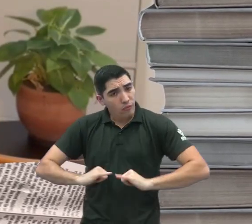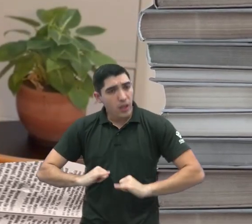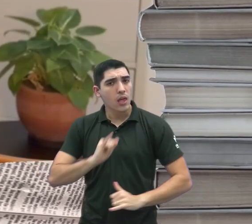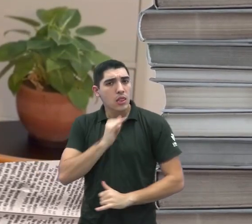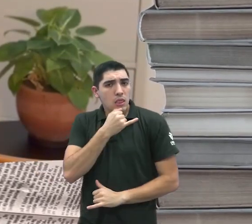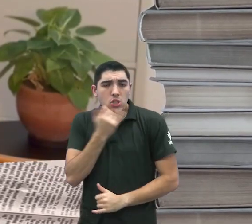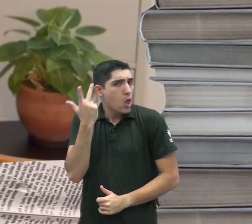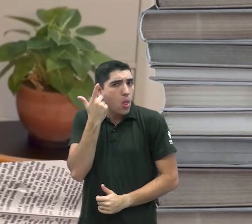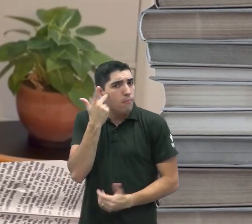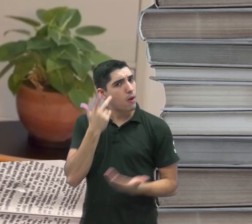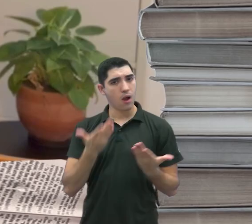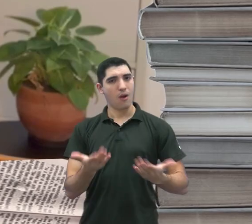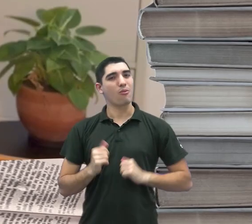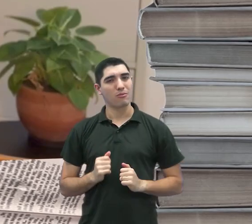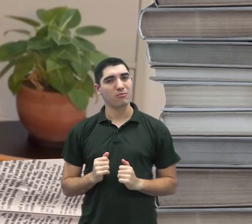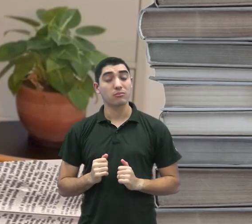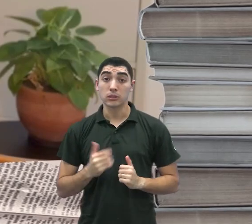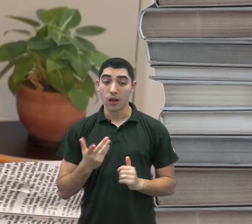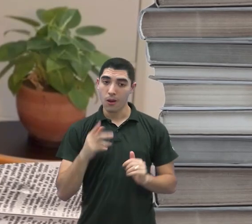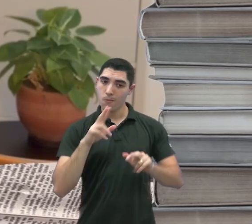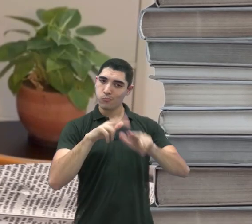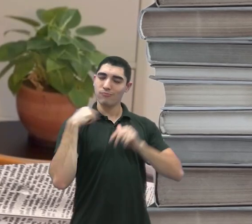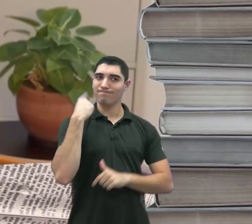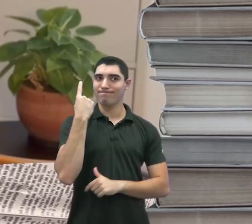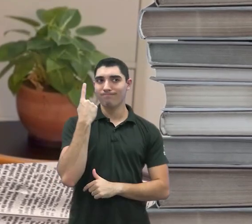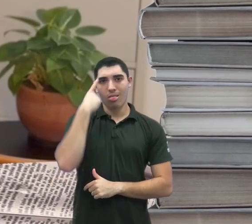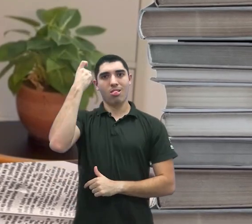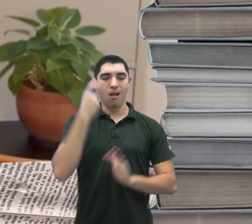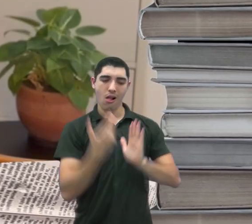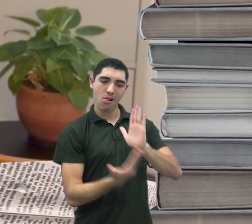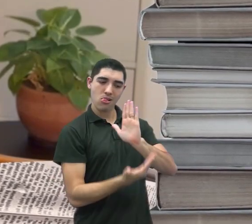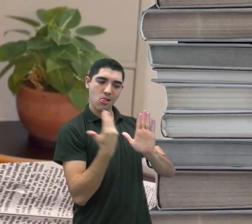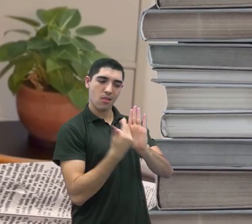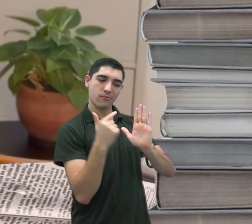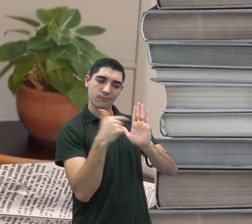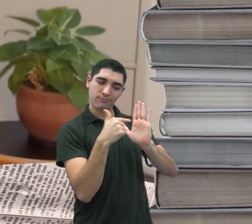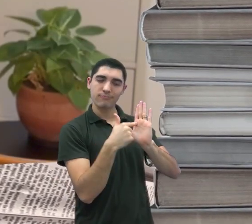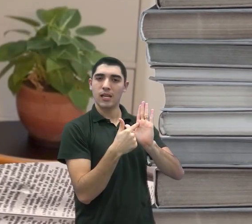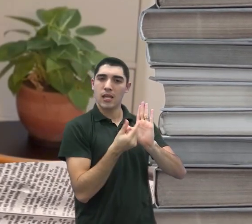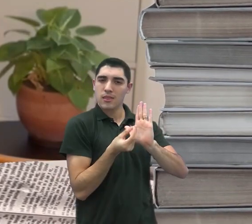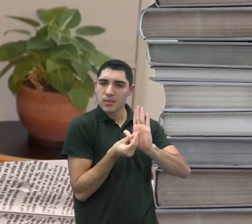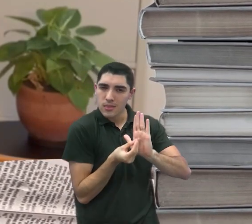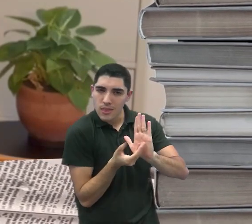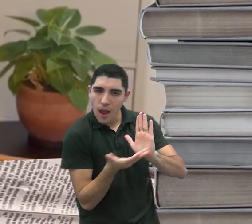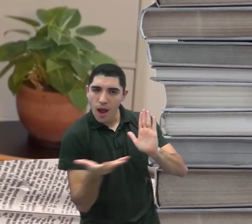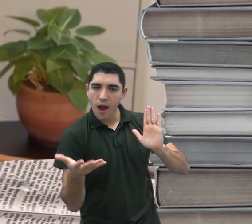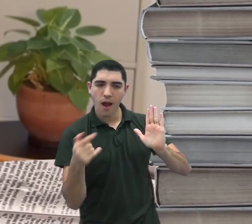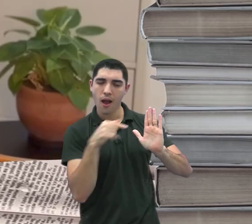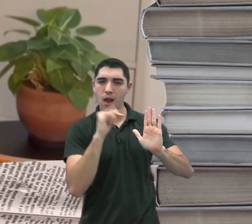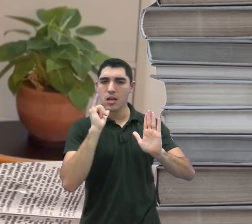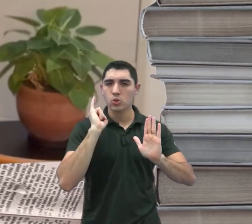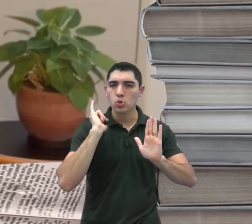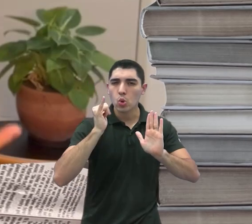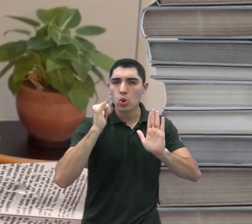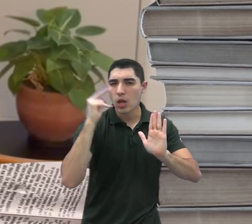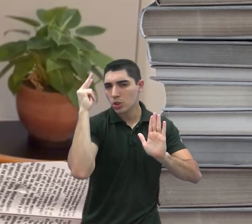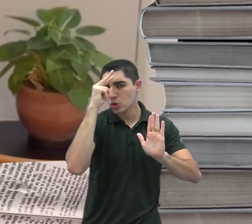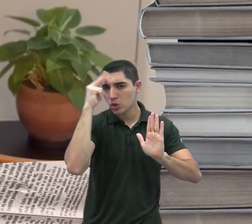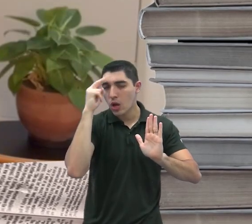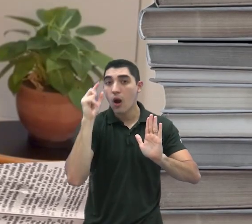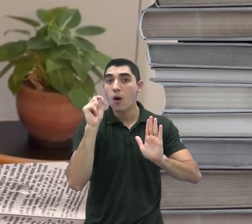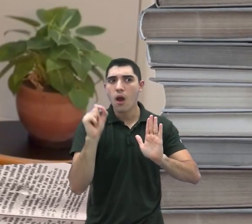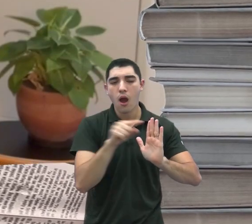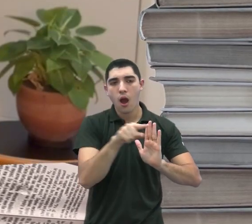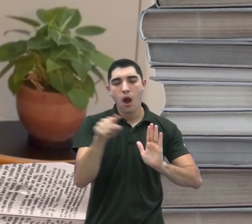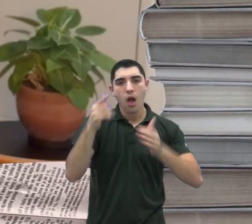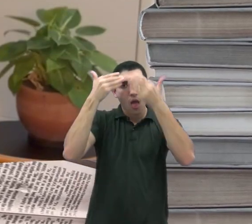todo. Então, o Luar Azul, ela vem como uma história que abre uma porta